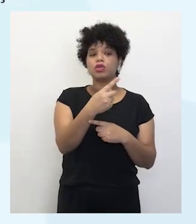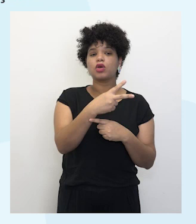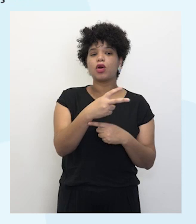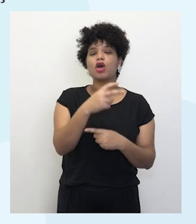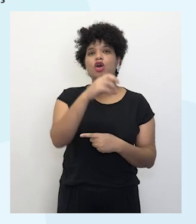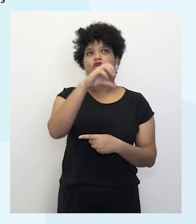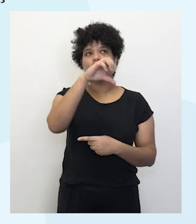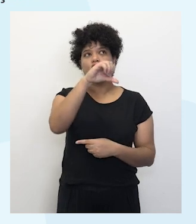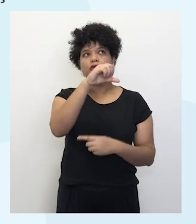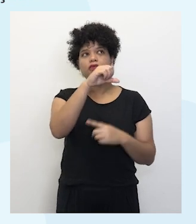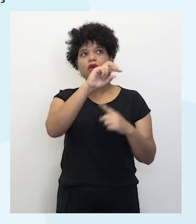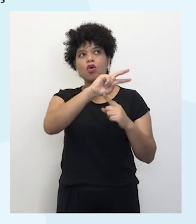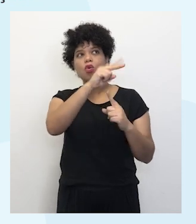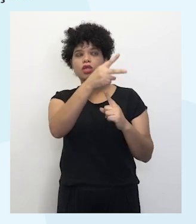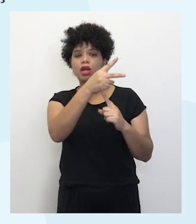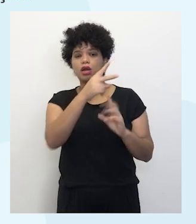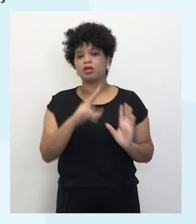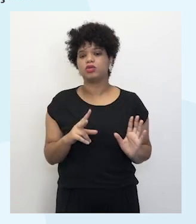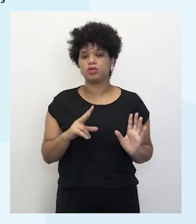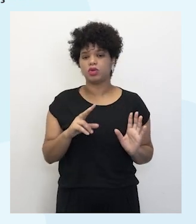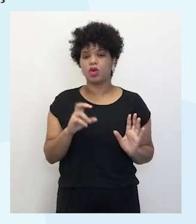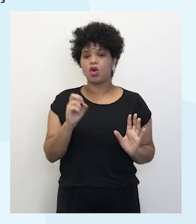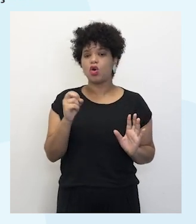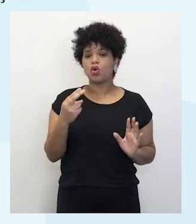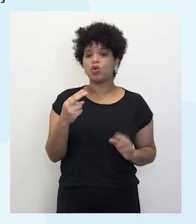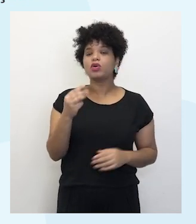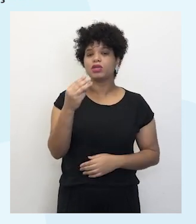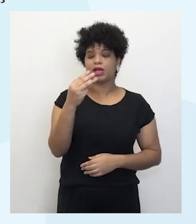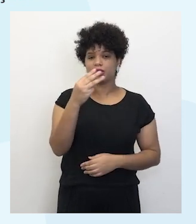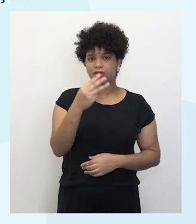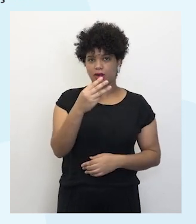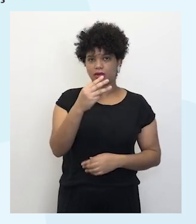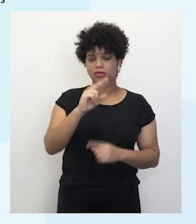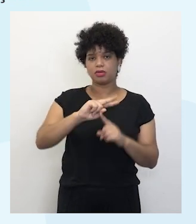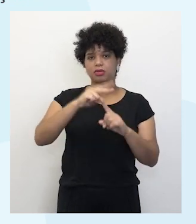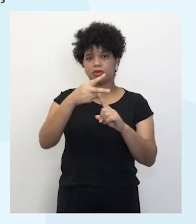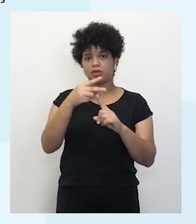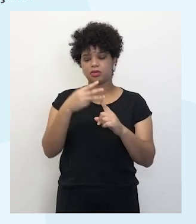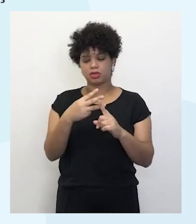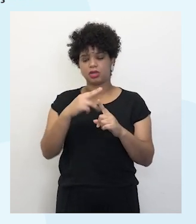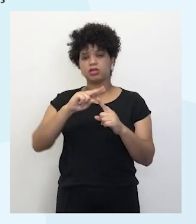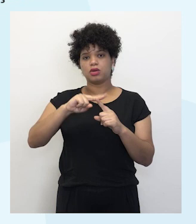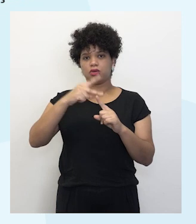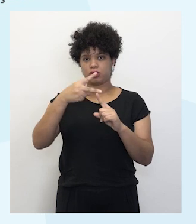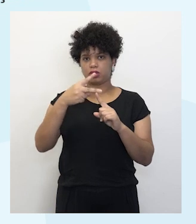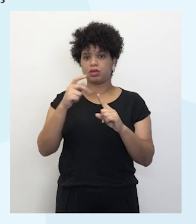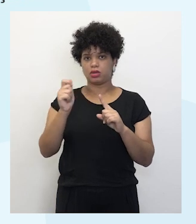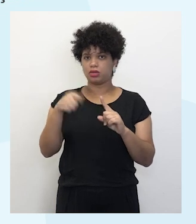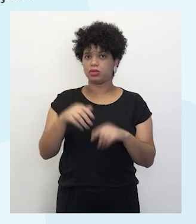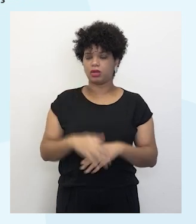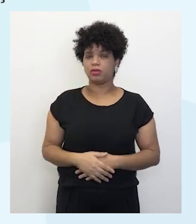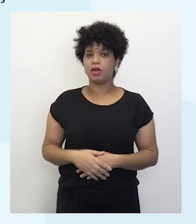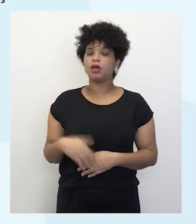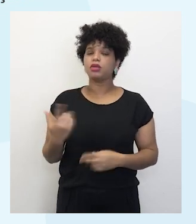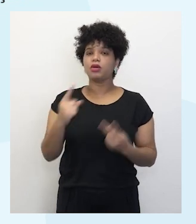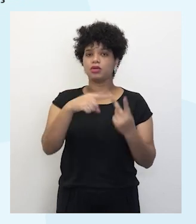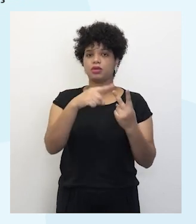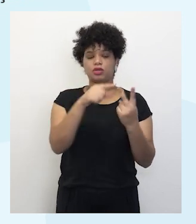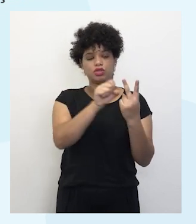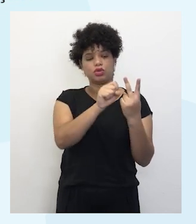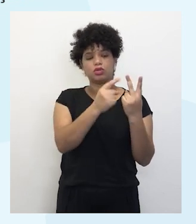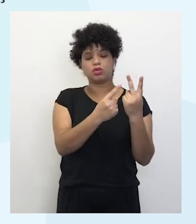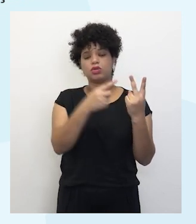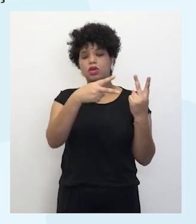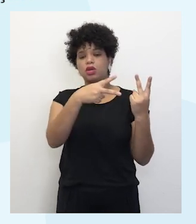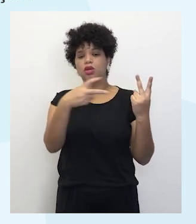9 ao quadrado. Ou eu coloquei aqui no cantinho, ó, 3 ao quadrado e 3 ao quadrado, tá vendo? Então, a raiz quadrada de 81 é a